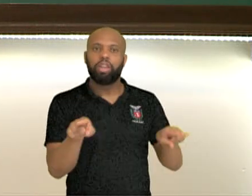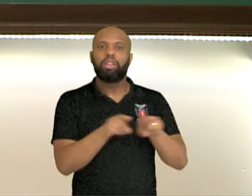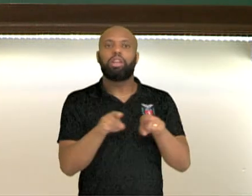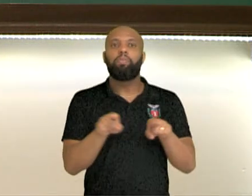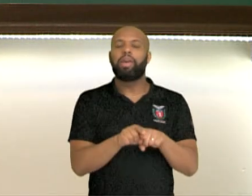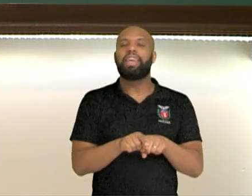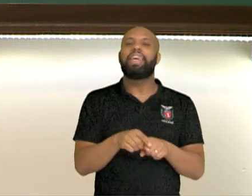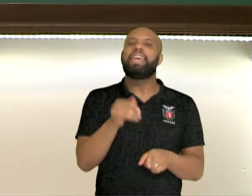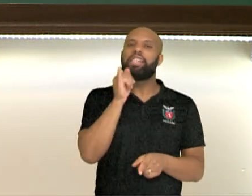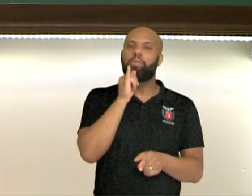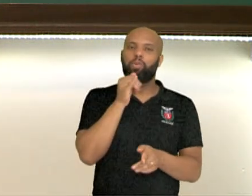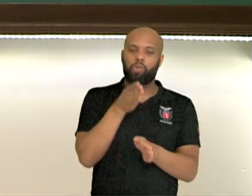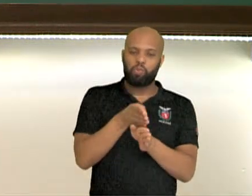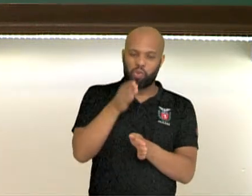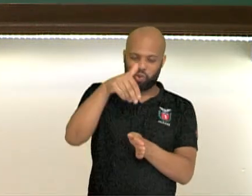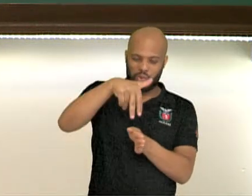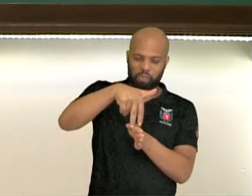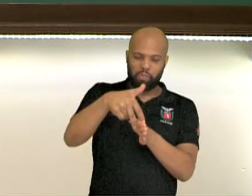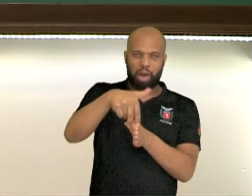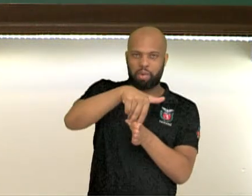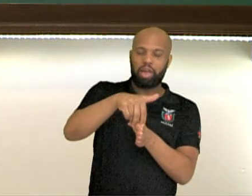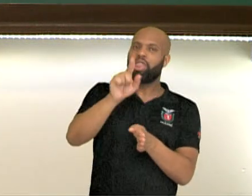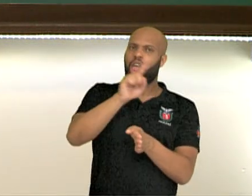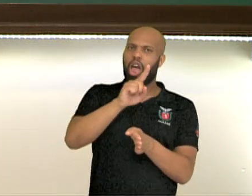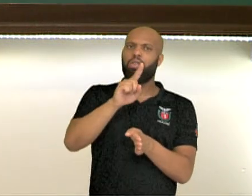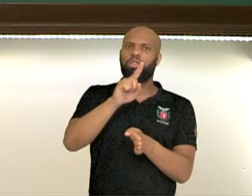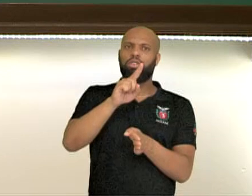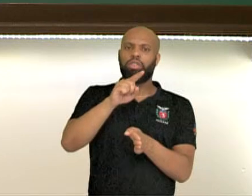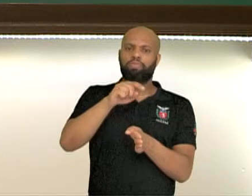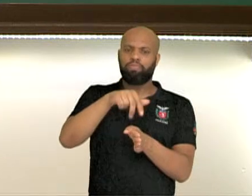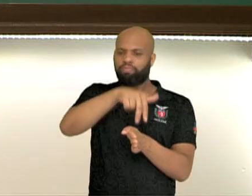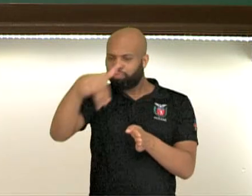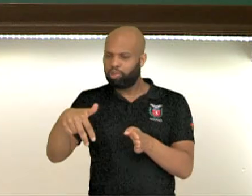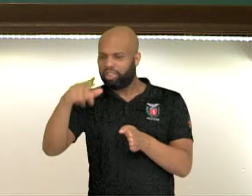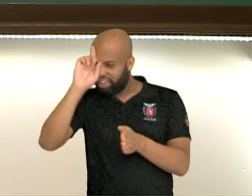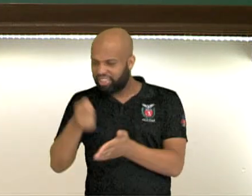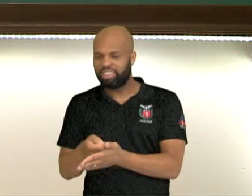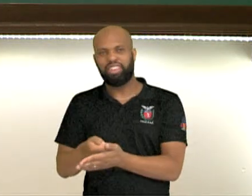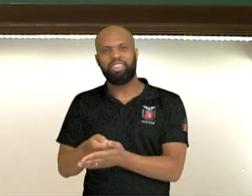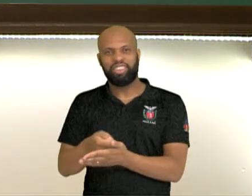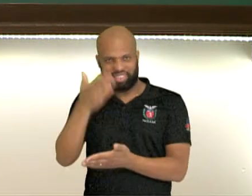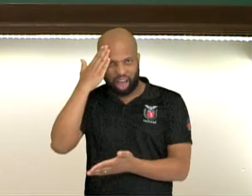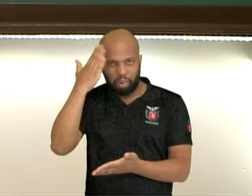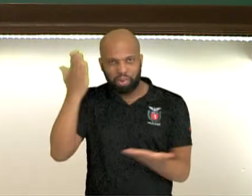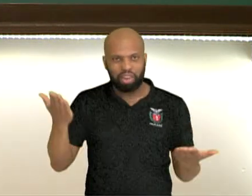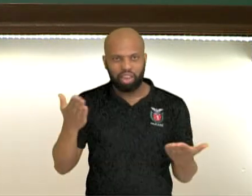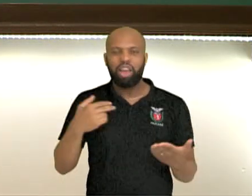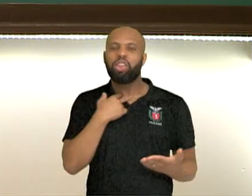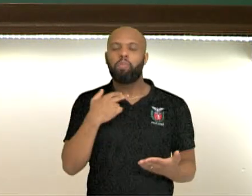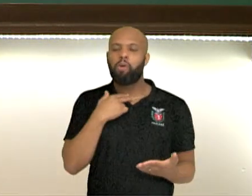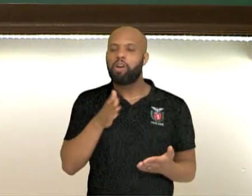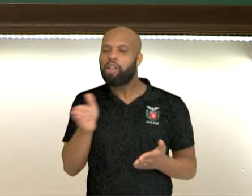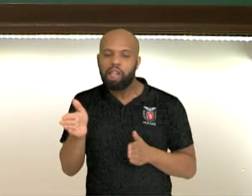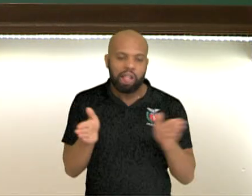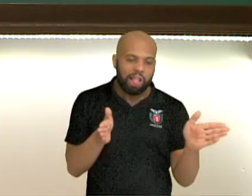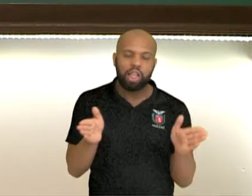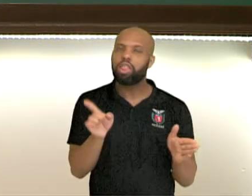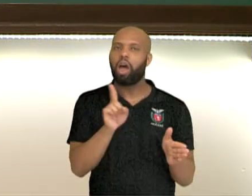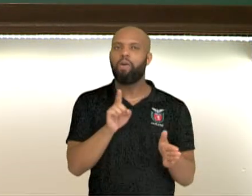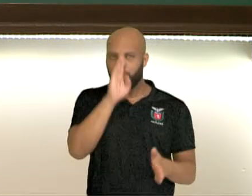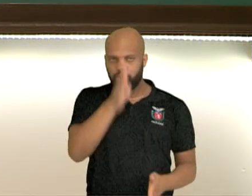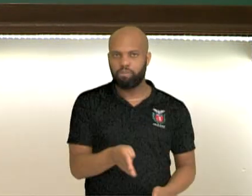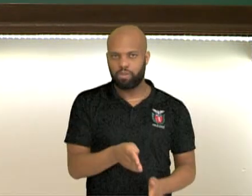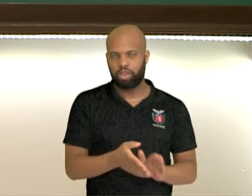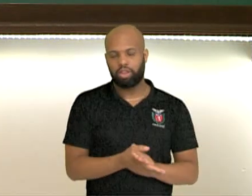do muro, né, tomar posições. Quer dizer, ele vai explicando, capítulo a capítulo, coisas importantes para o